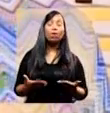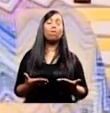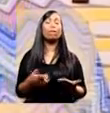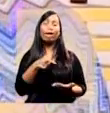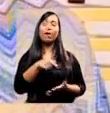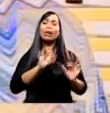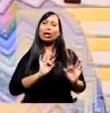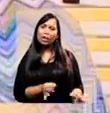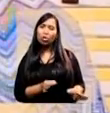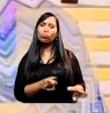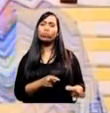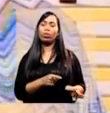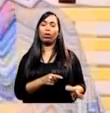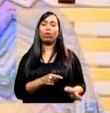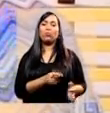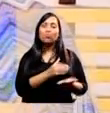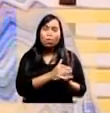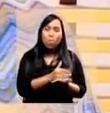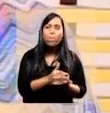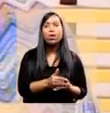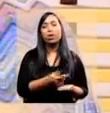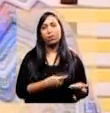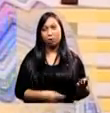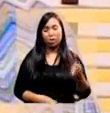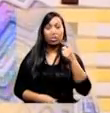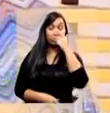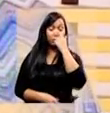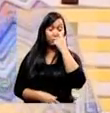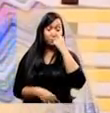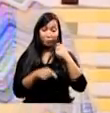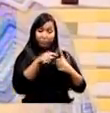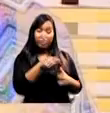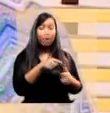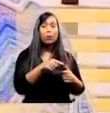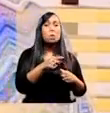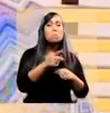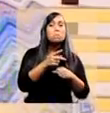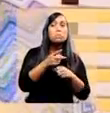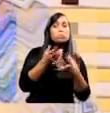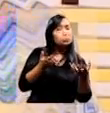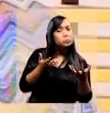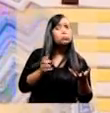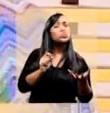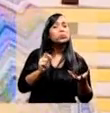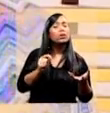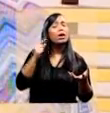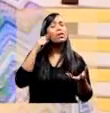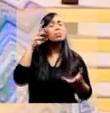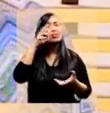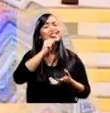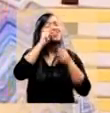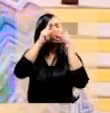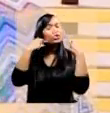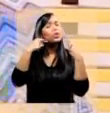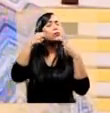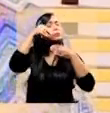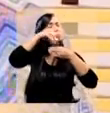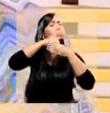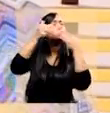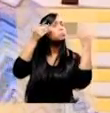Então, realmente, começa por aí, né? E ela procura até entender que é uma